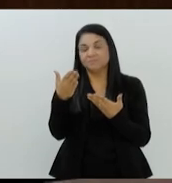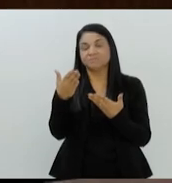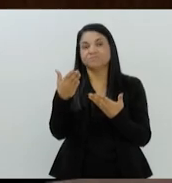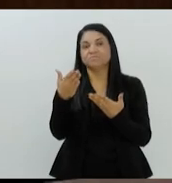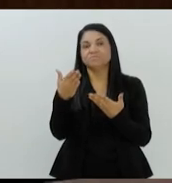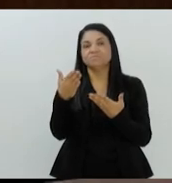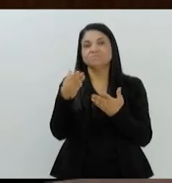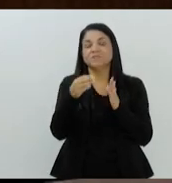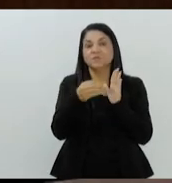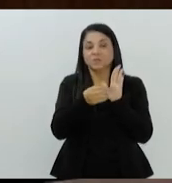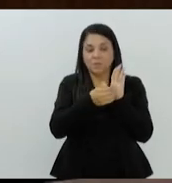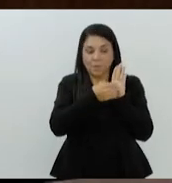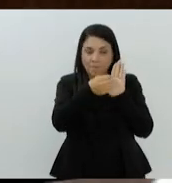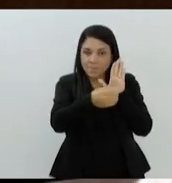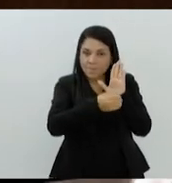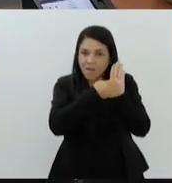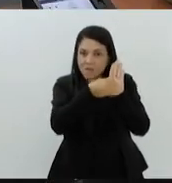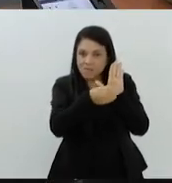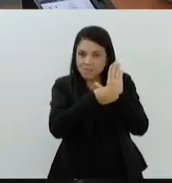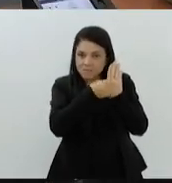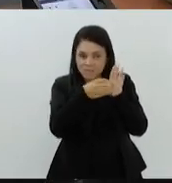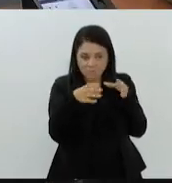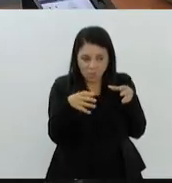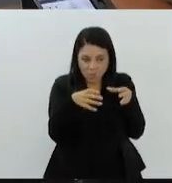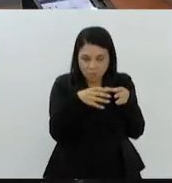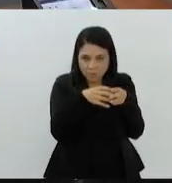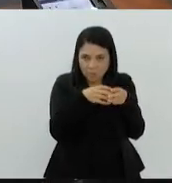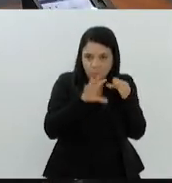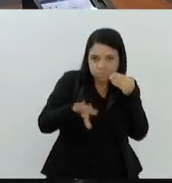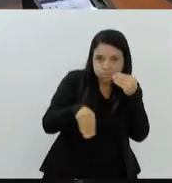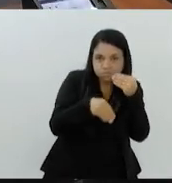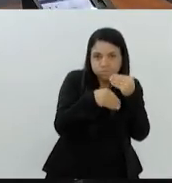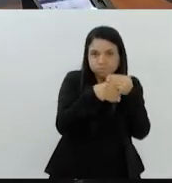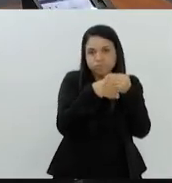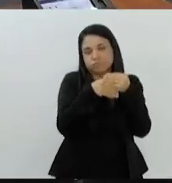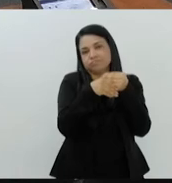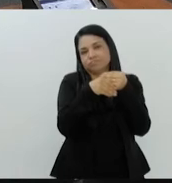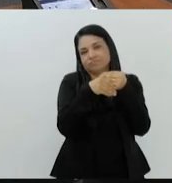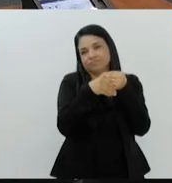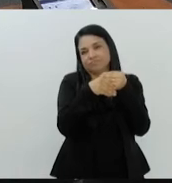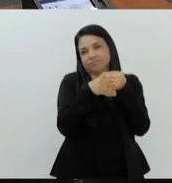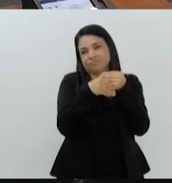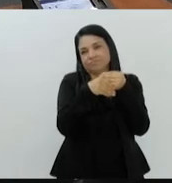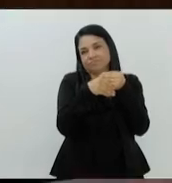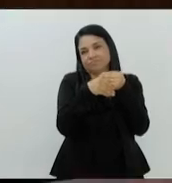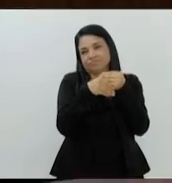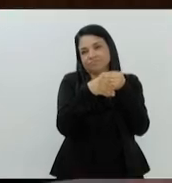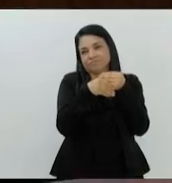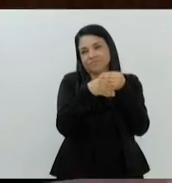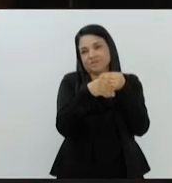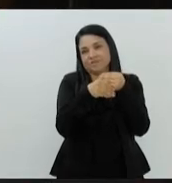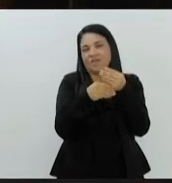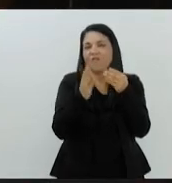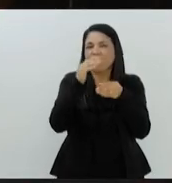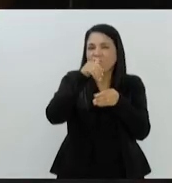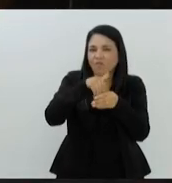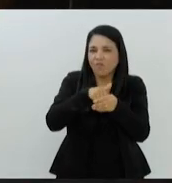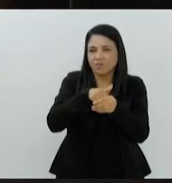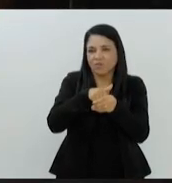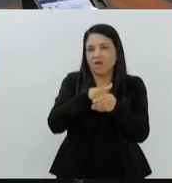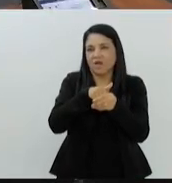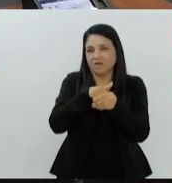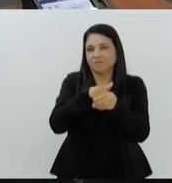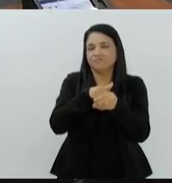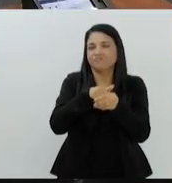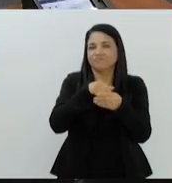no parecer da comissão, que ela deu, não, já inclua, para não ter que rodar. E pedir para colocar imediatamente em pauta.